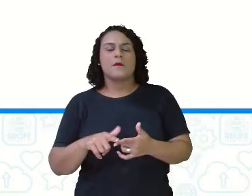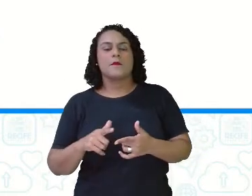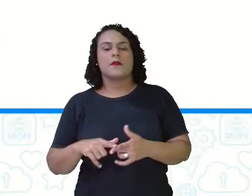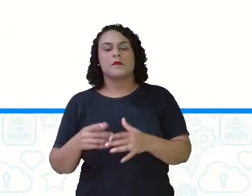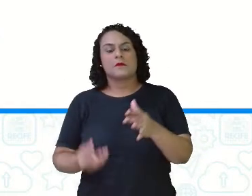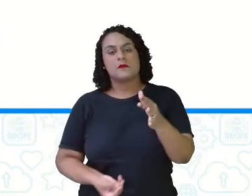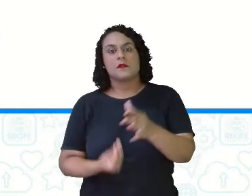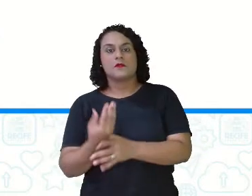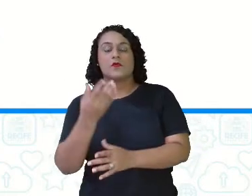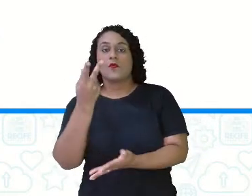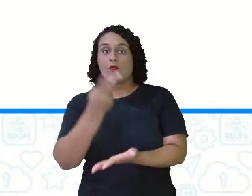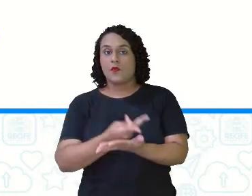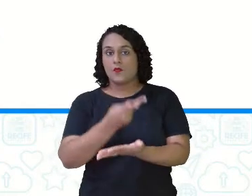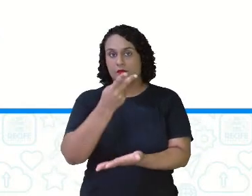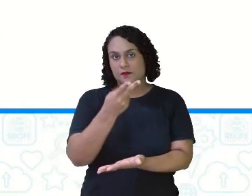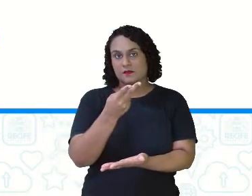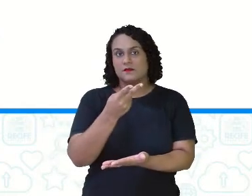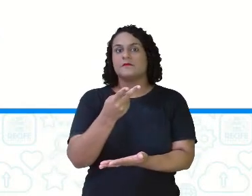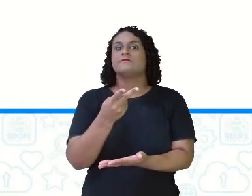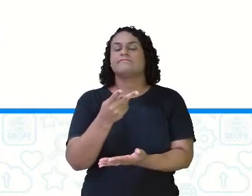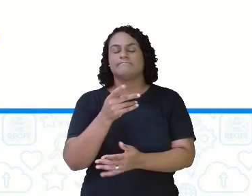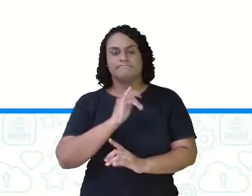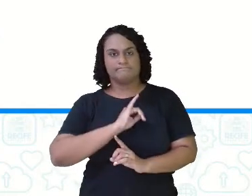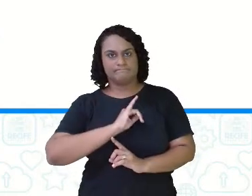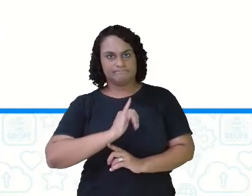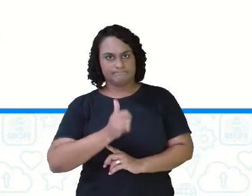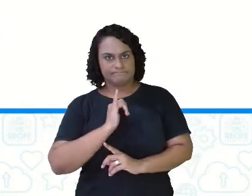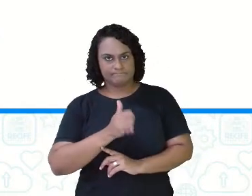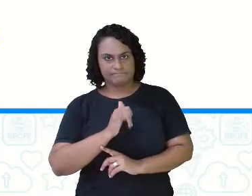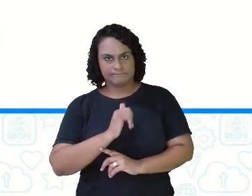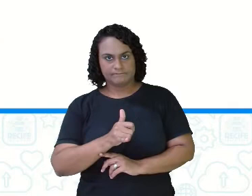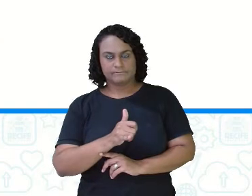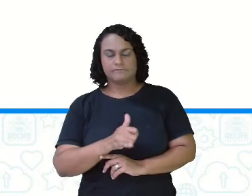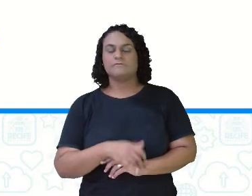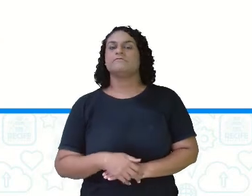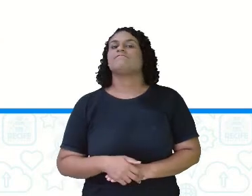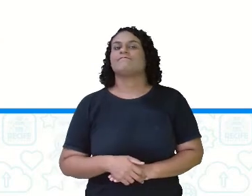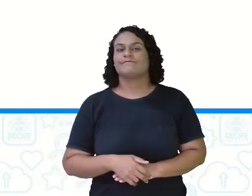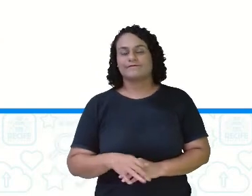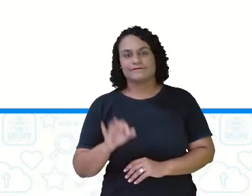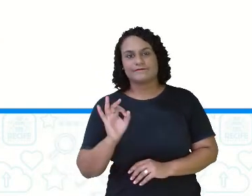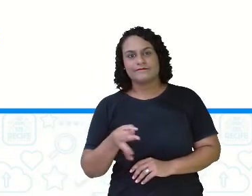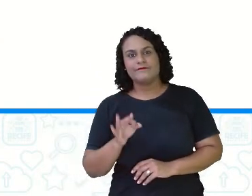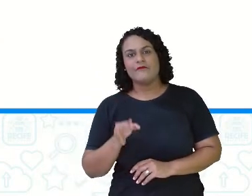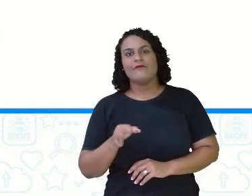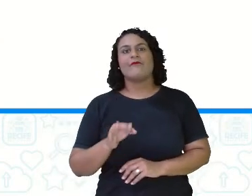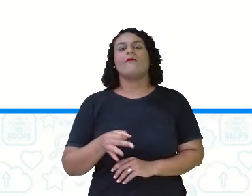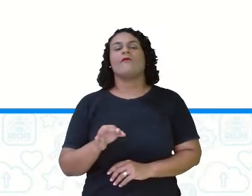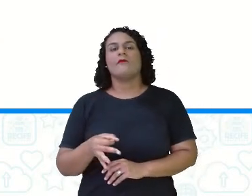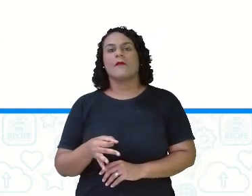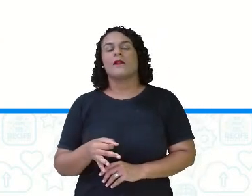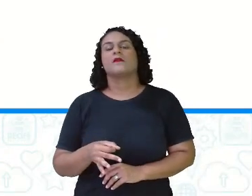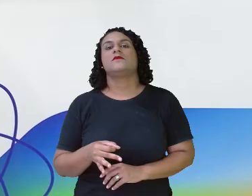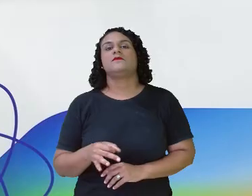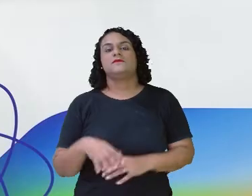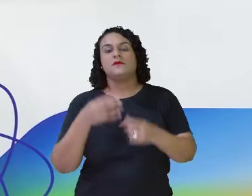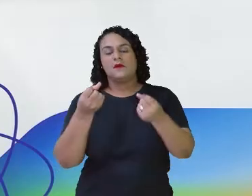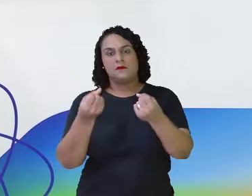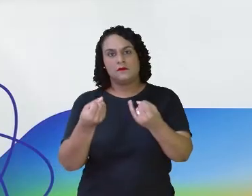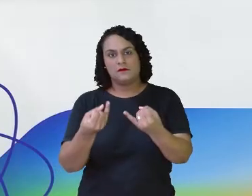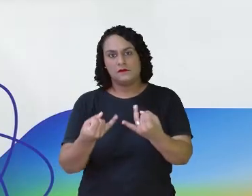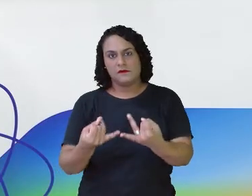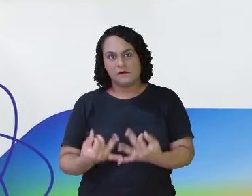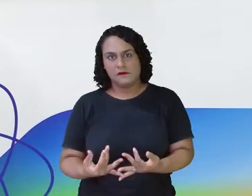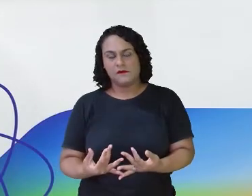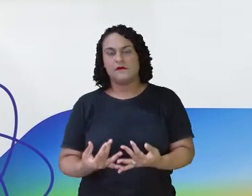origem aos acontecimentos de uma narrativa. Foi exatamente essa explicação